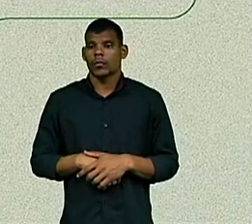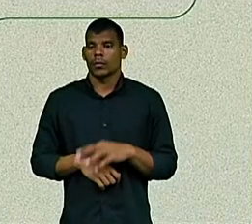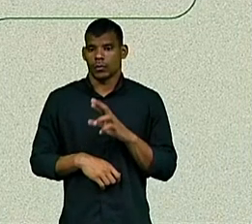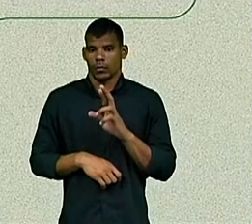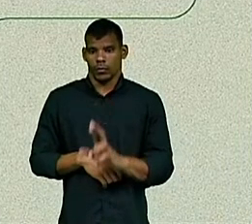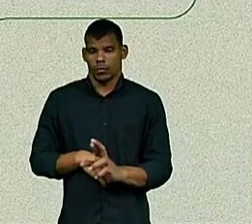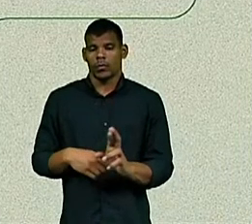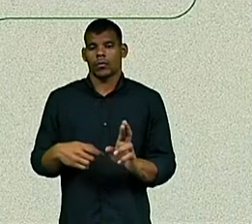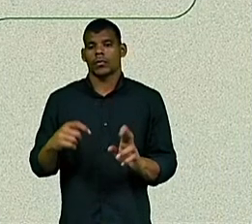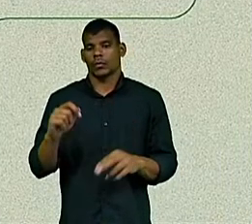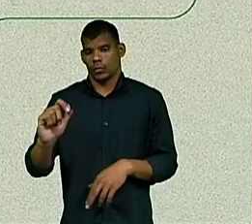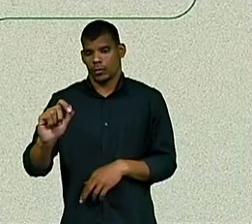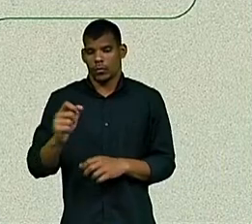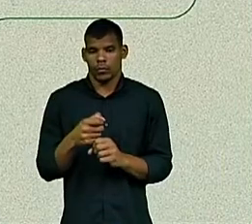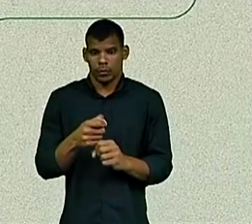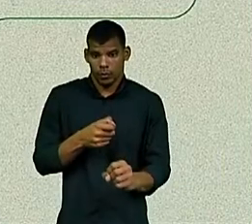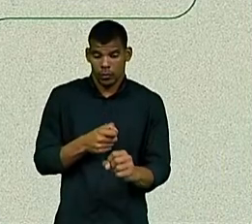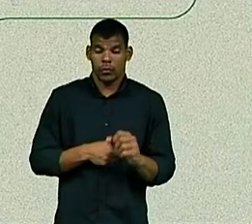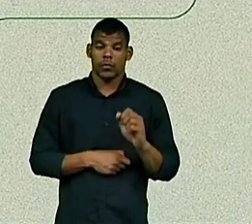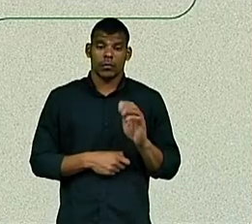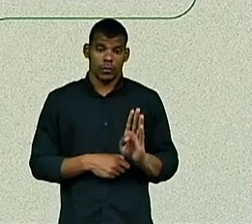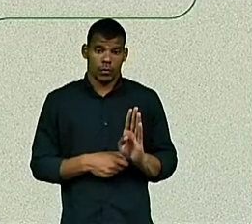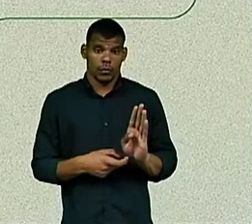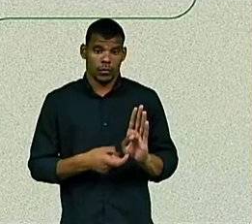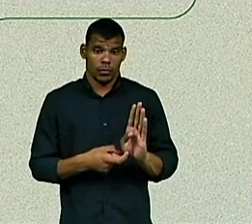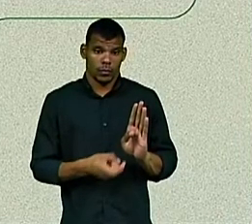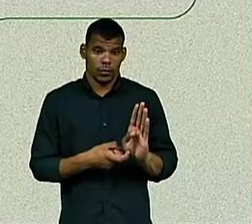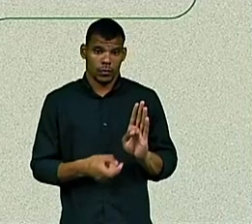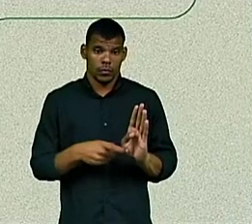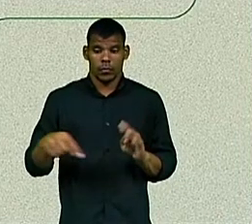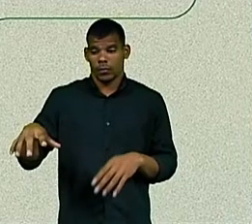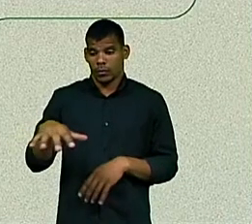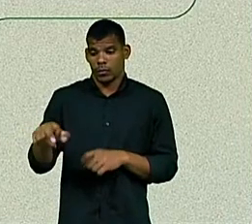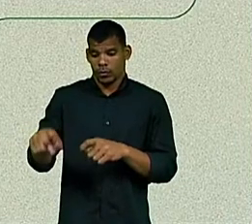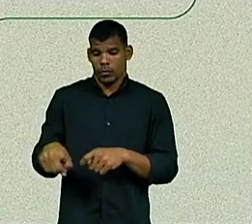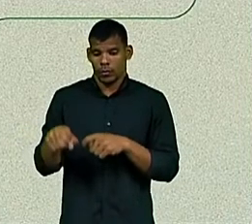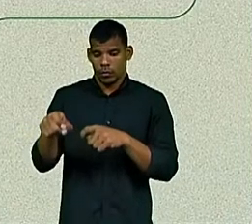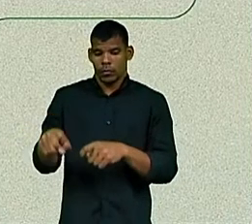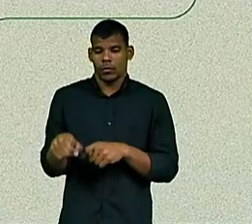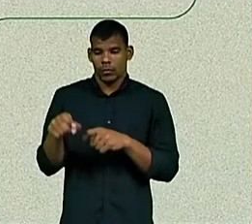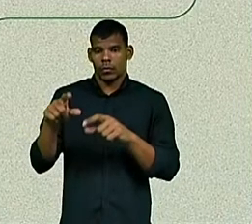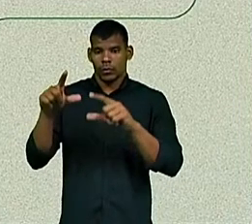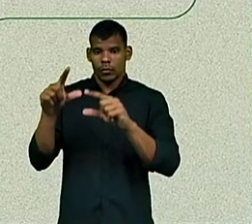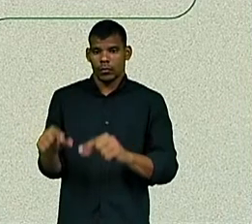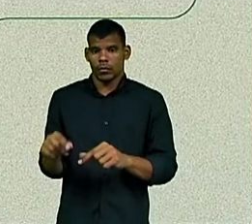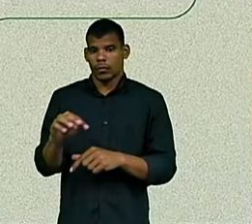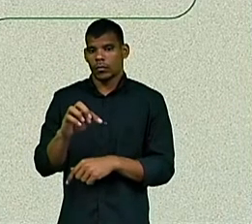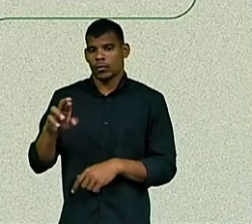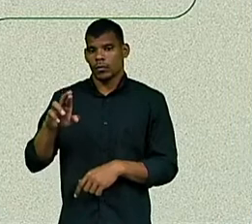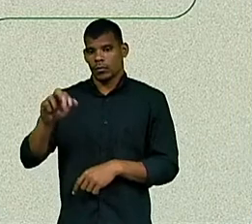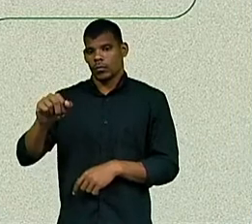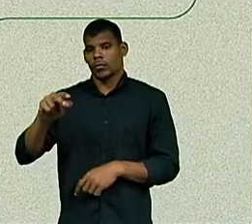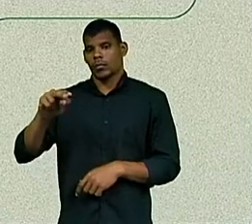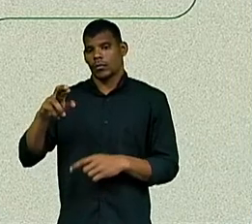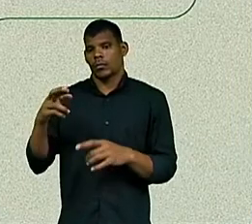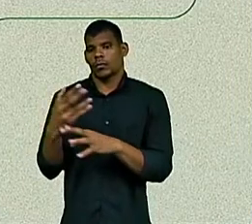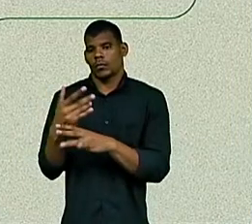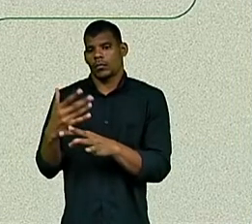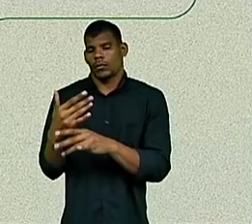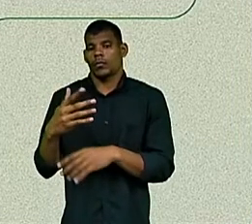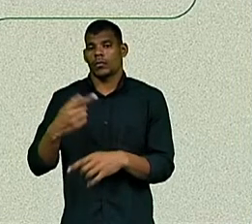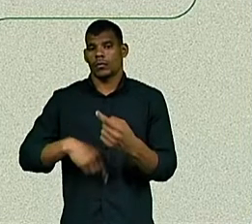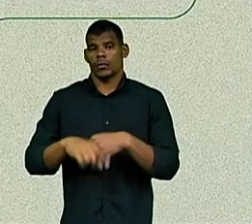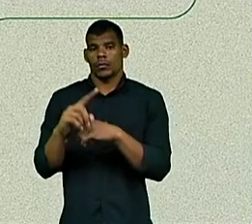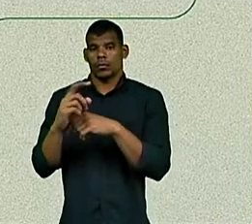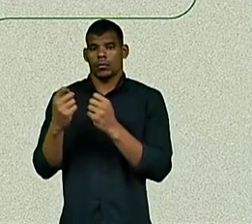falso letra b o aumento das áreas rurais e a diminuição das terras urbanas a Revolução Industrial